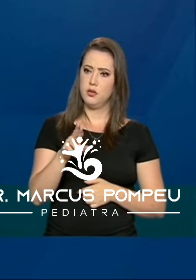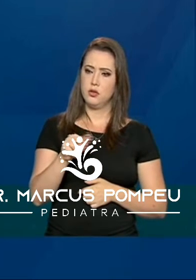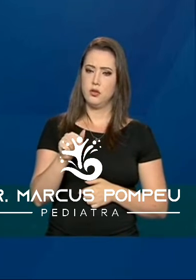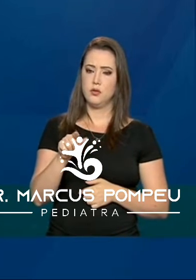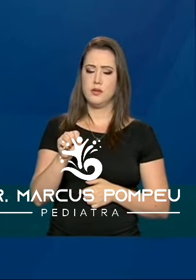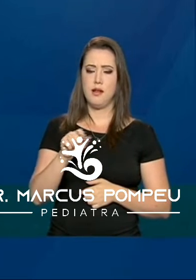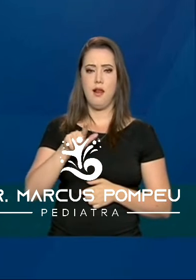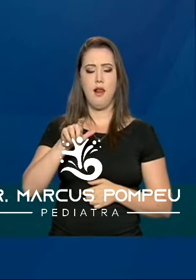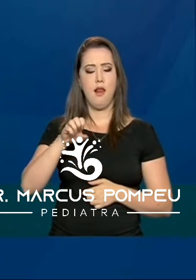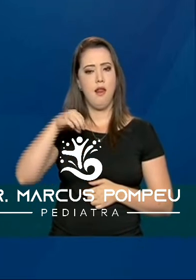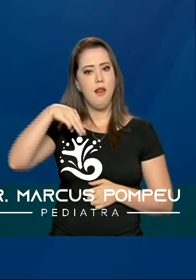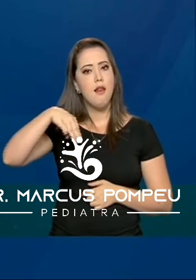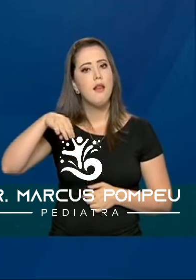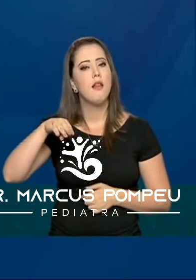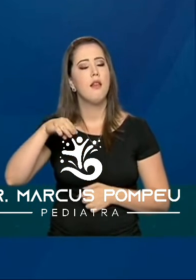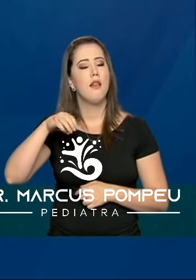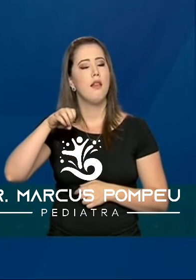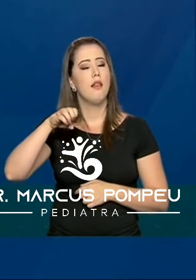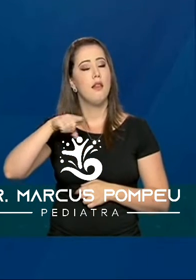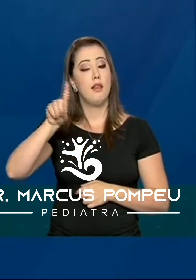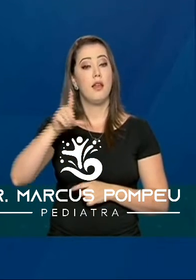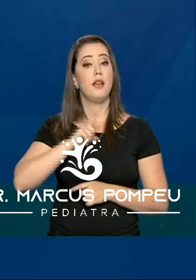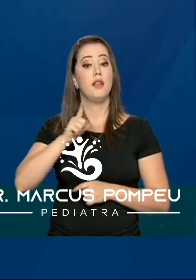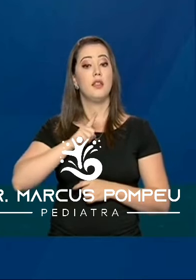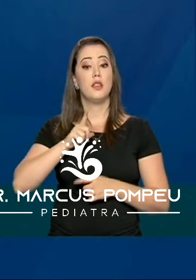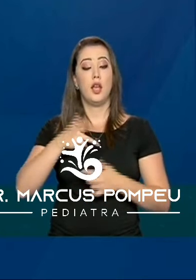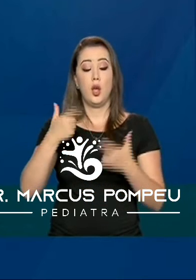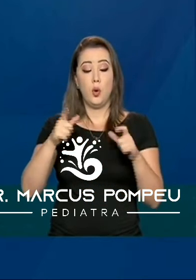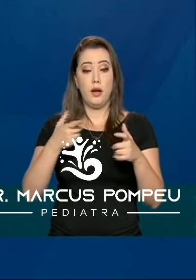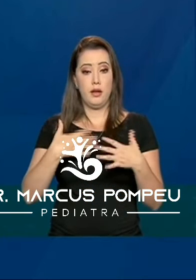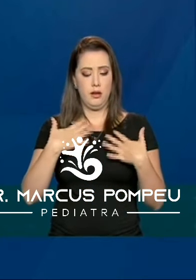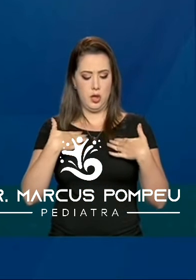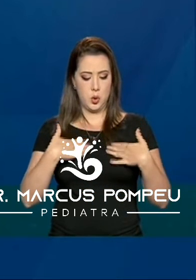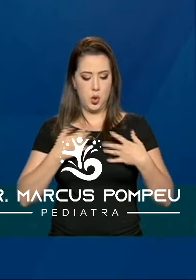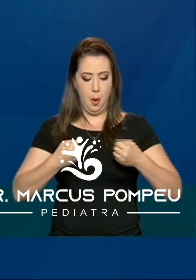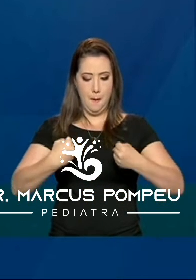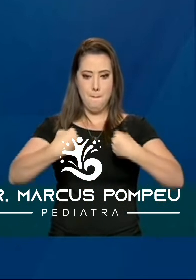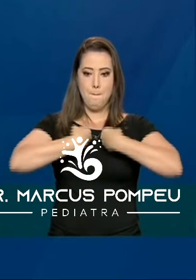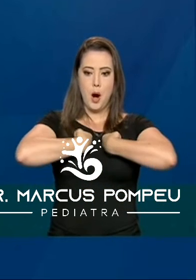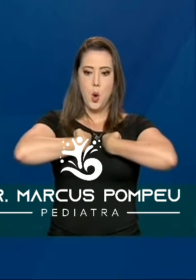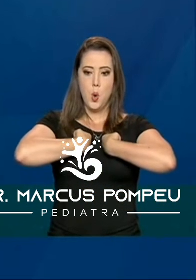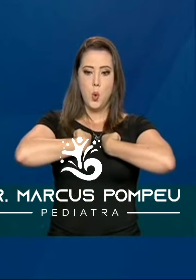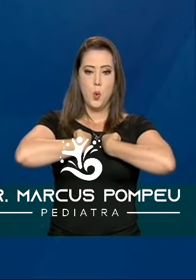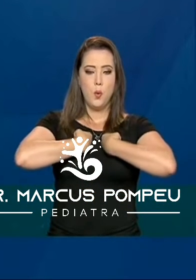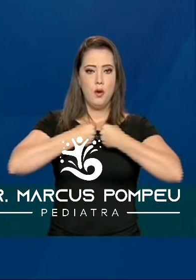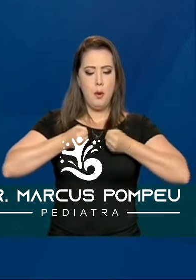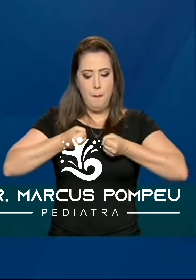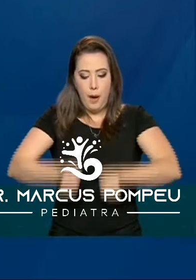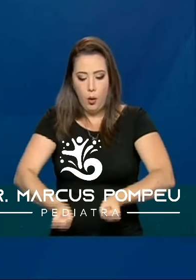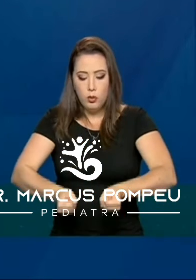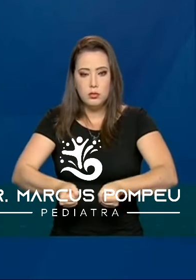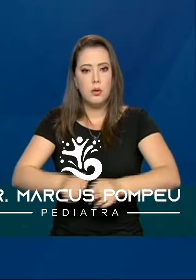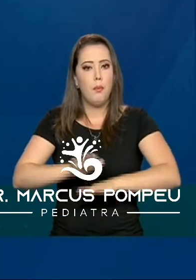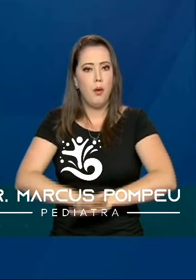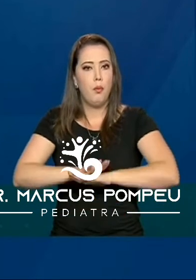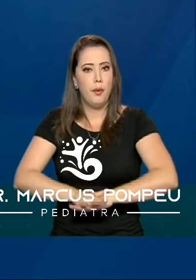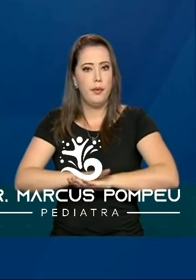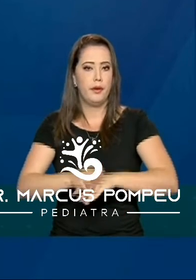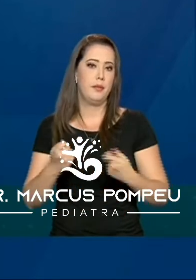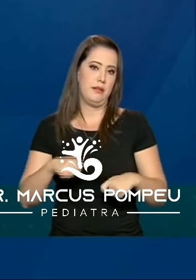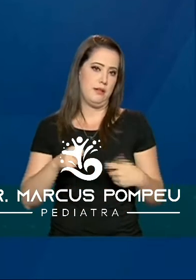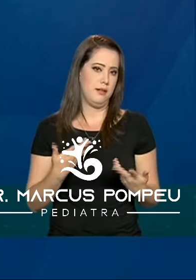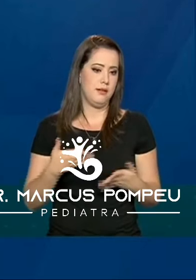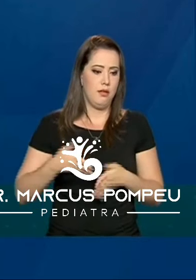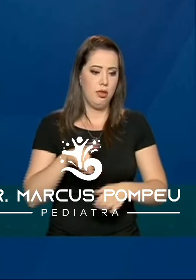rua. Você acha que eles não sabem o que está acontecendo? Claro que sabem. Claro que sabe. Essa aqui é a curva que desmente. Usou a vacina e